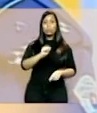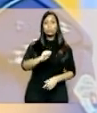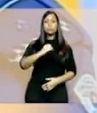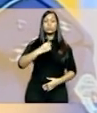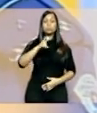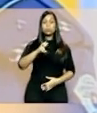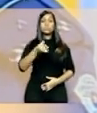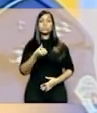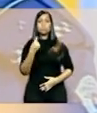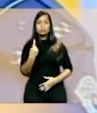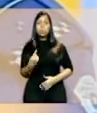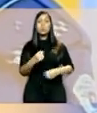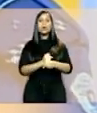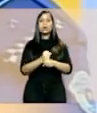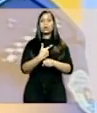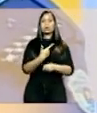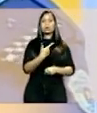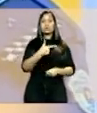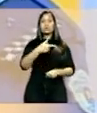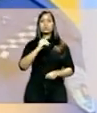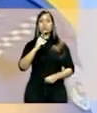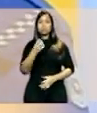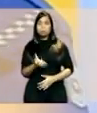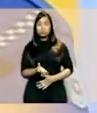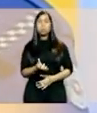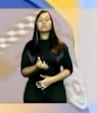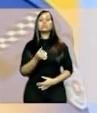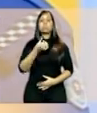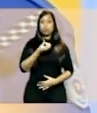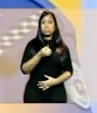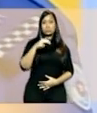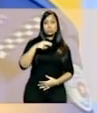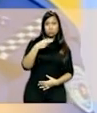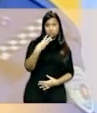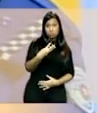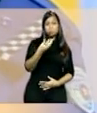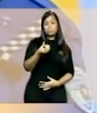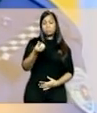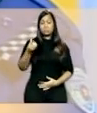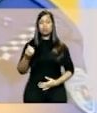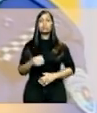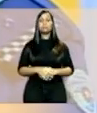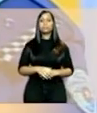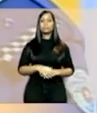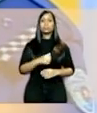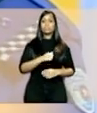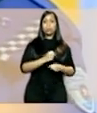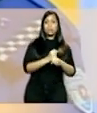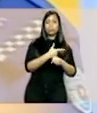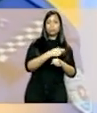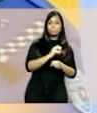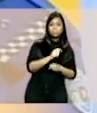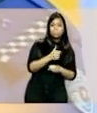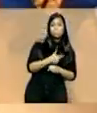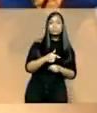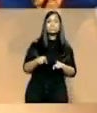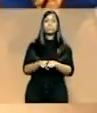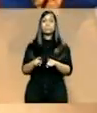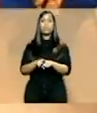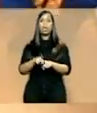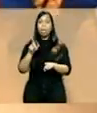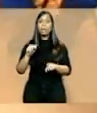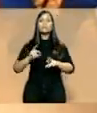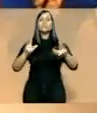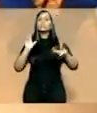8.561. E em 2016, baixou para 6.366. A diferença de 12 para 6 mil é de 50%. 50%.